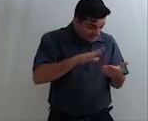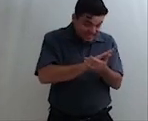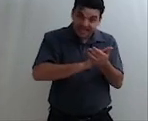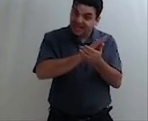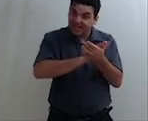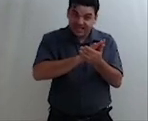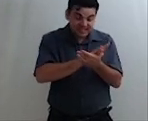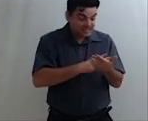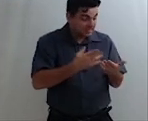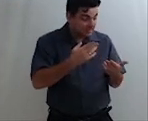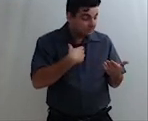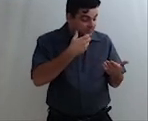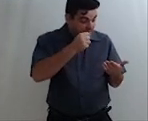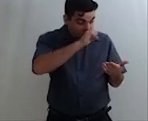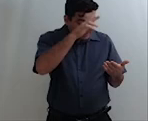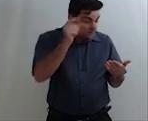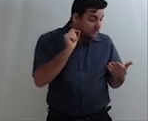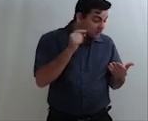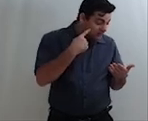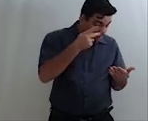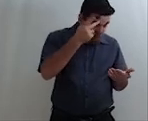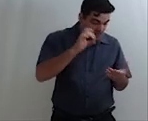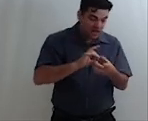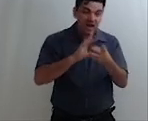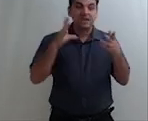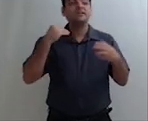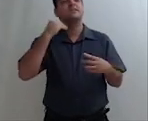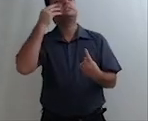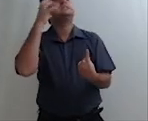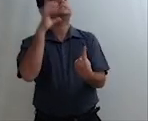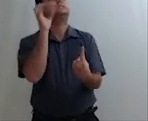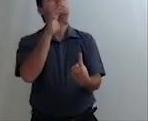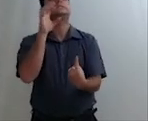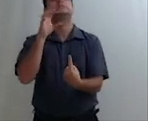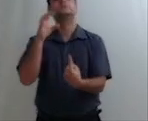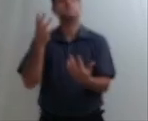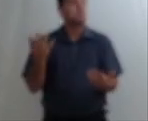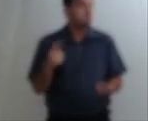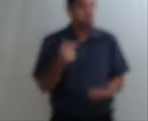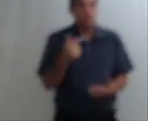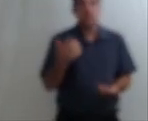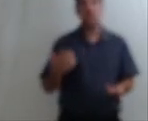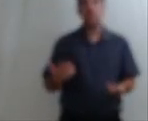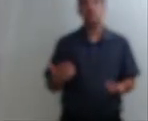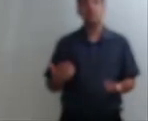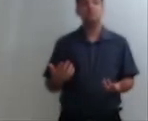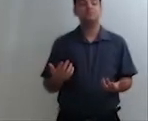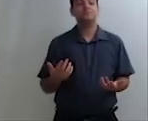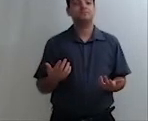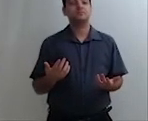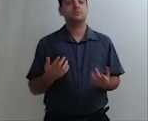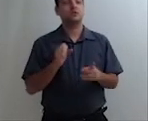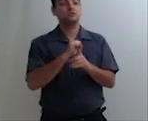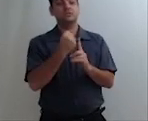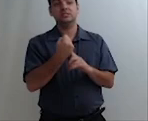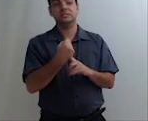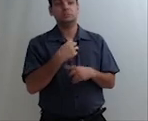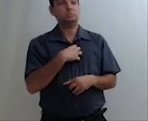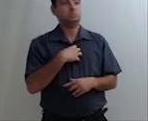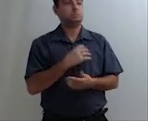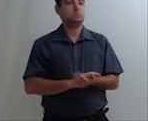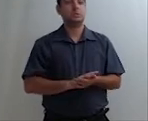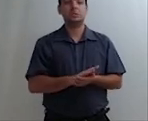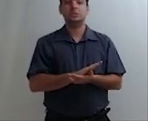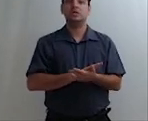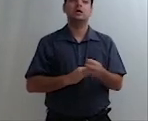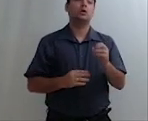desbragado em liberdade está oferecendo qualquer tipo de risco né à sociedade e deixando de fazer qualquer tipo